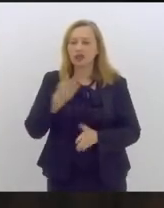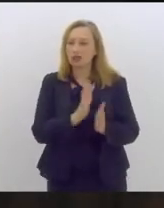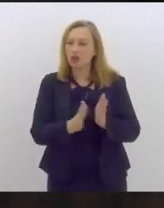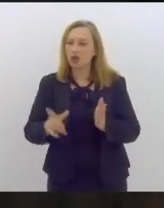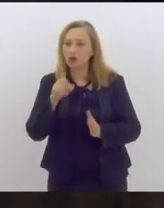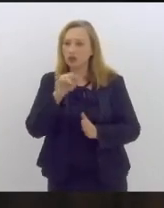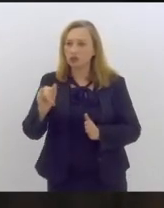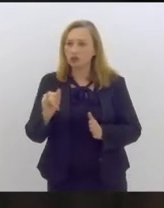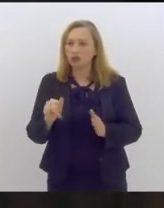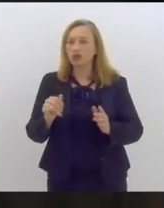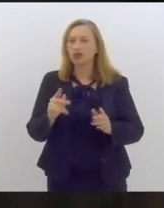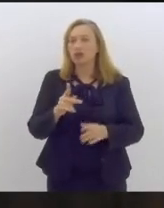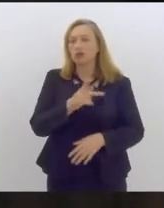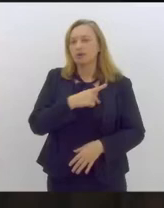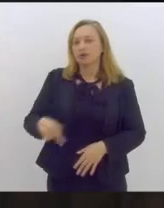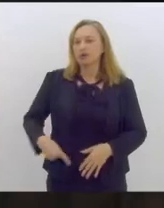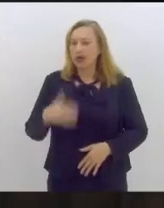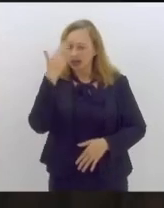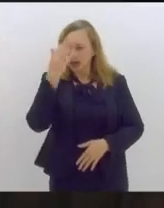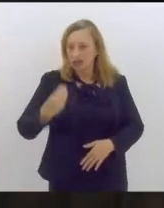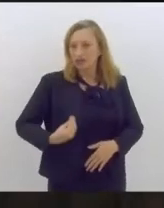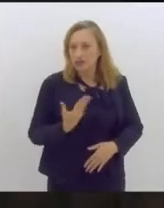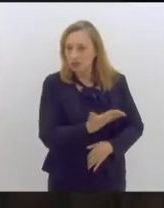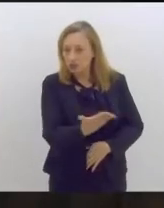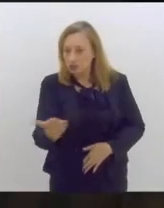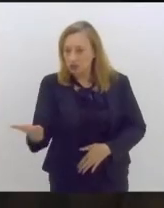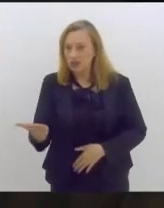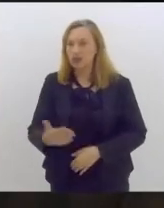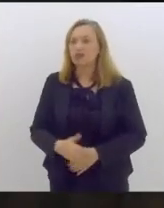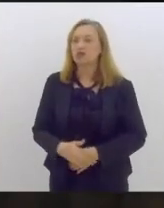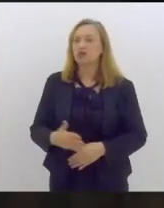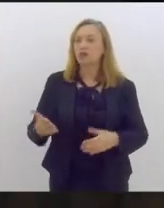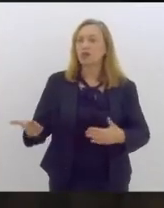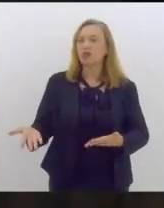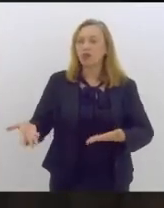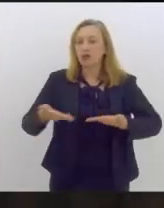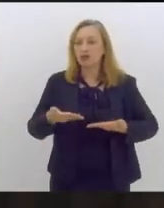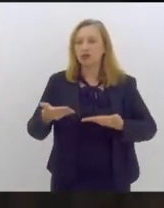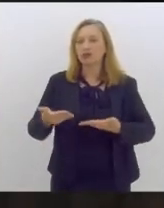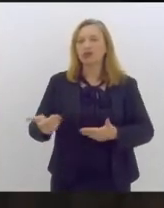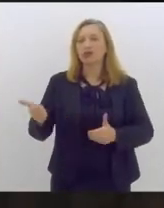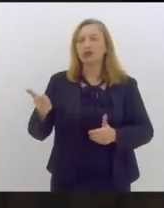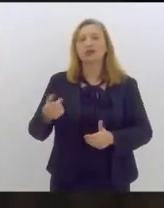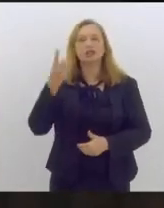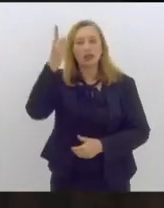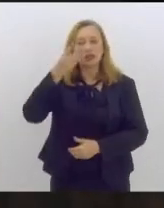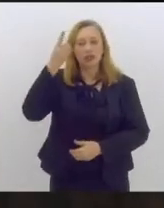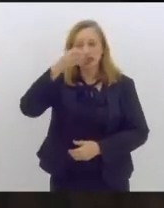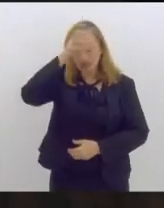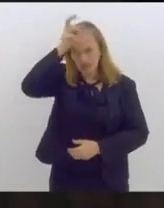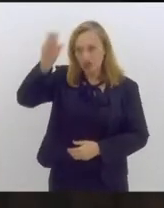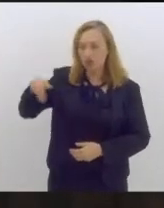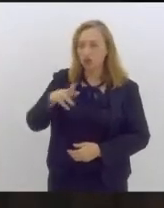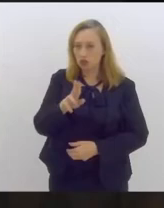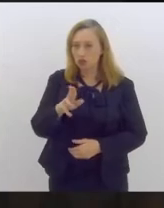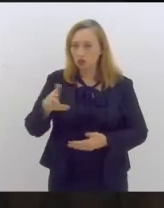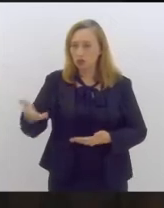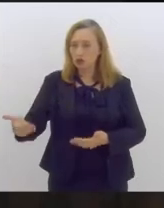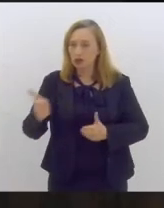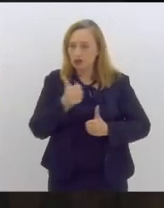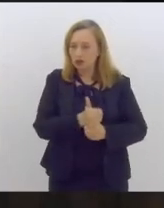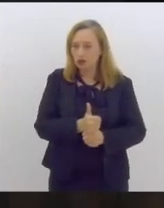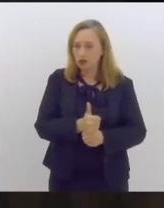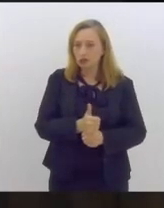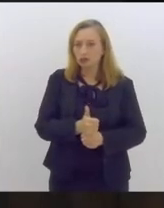na ordem do dia presidência agradece a presença de todas e todos convida a deputada a tia Ju e vai estar conosco